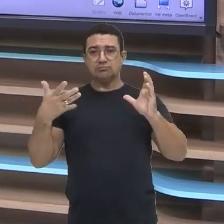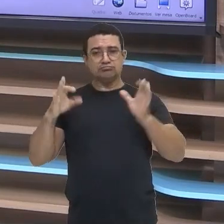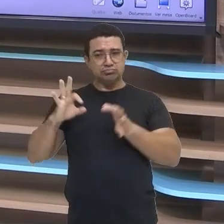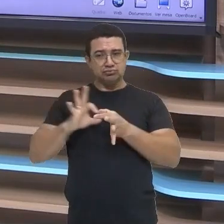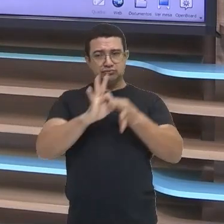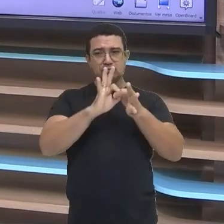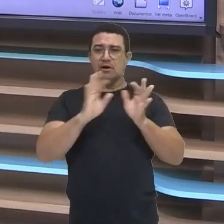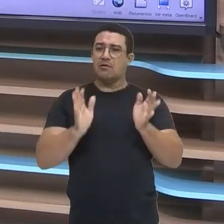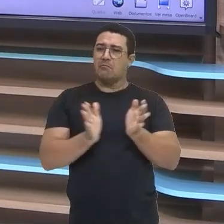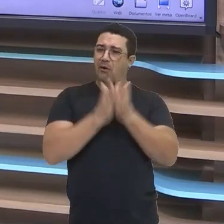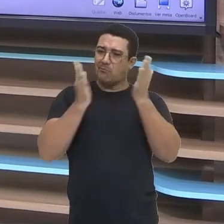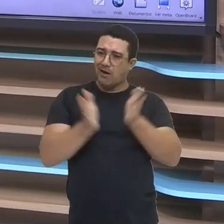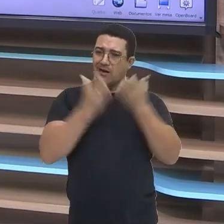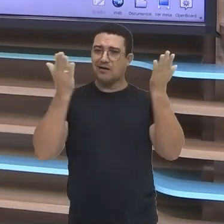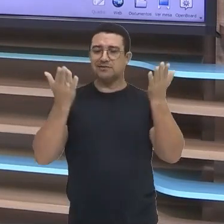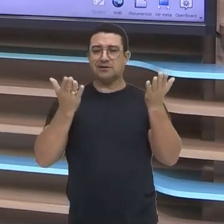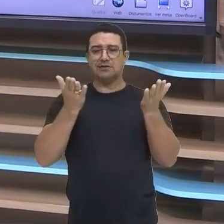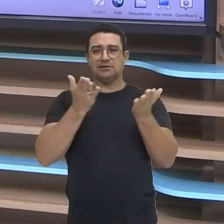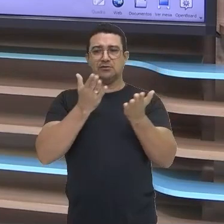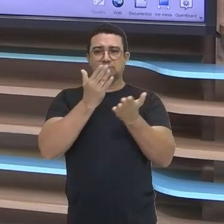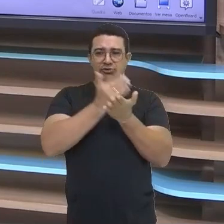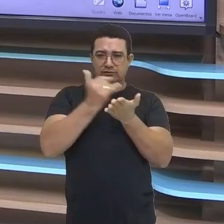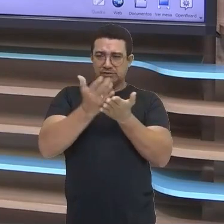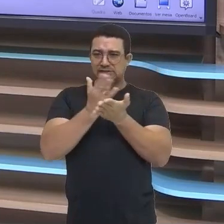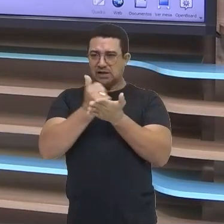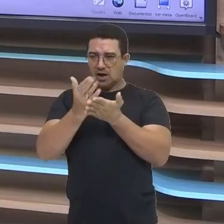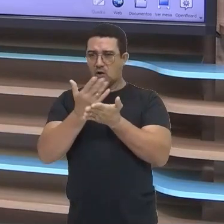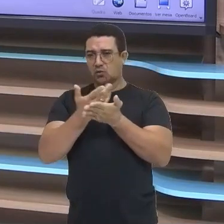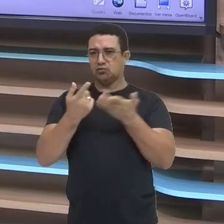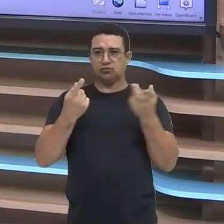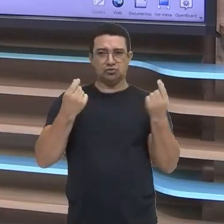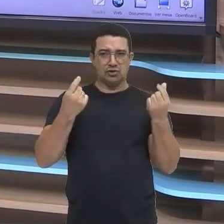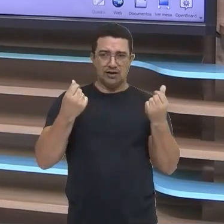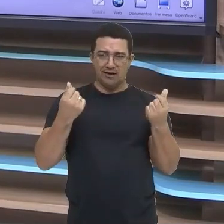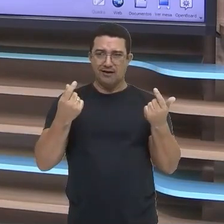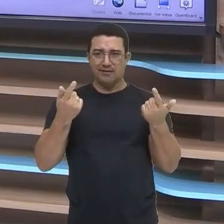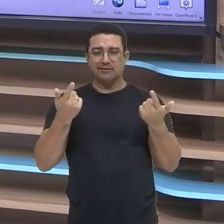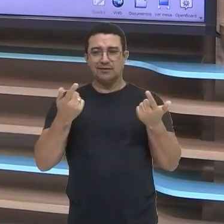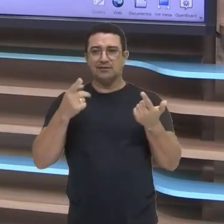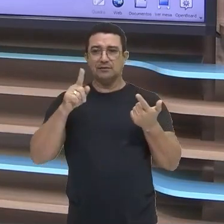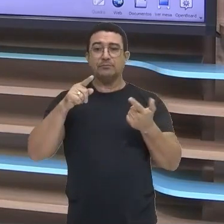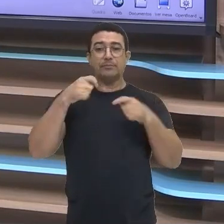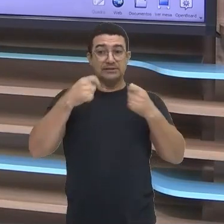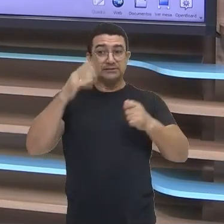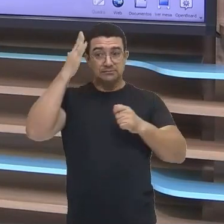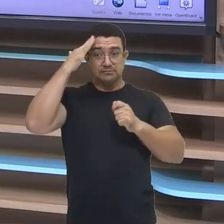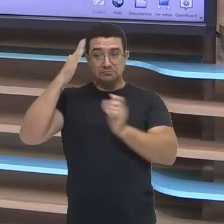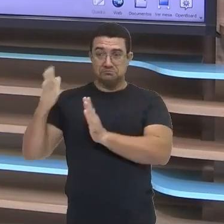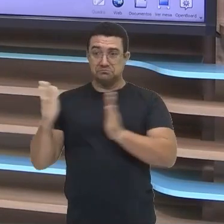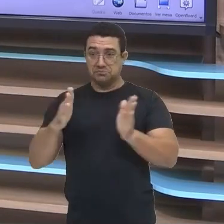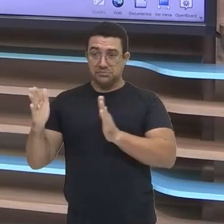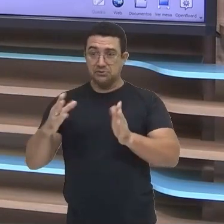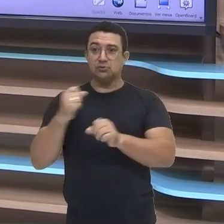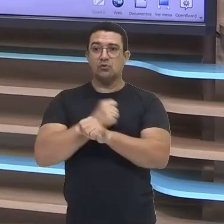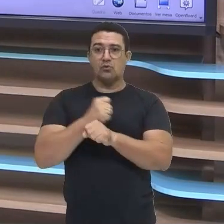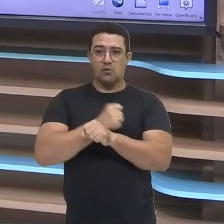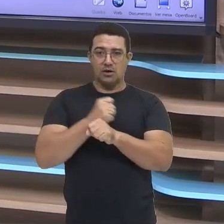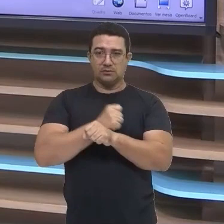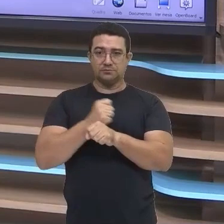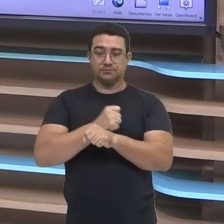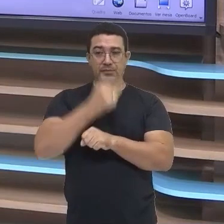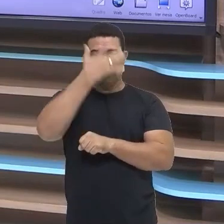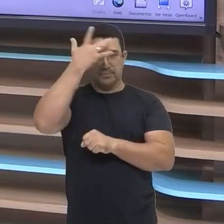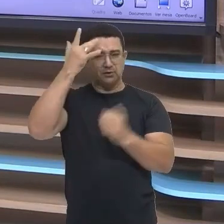pobreza, distribuição de renda, que a gente tenha que ter o período, tá bom? Que a gente tenha um ano, que é para quem lê o meu